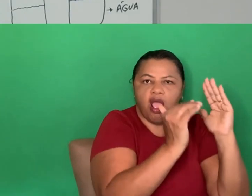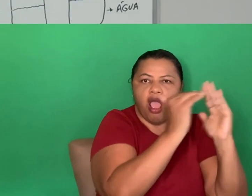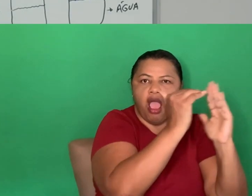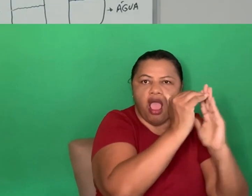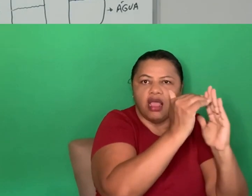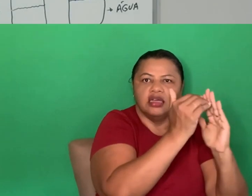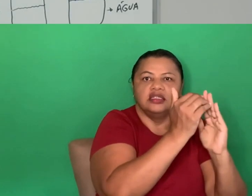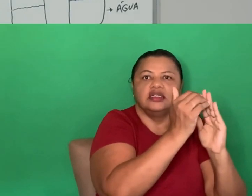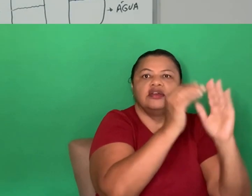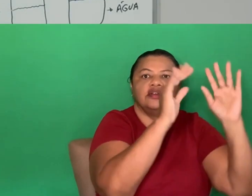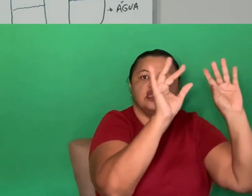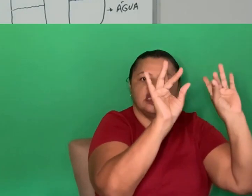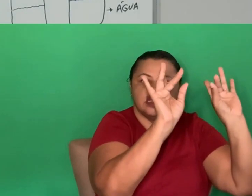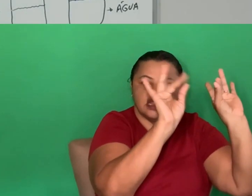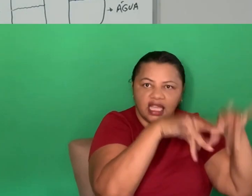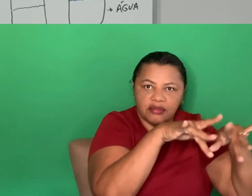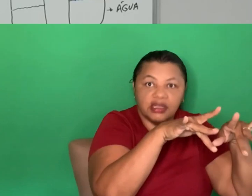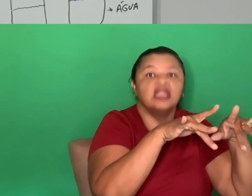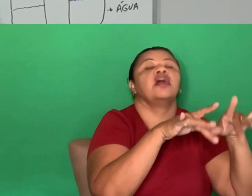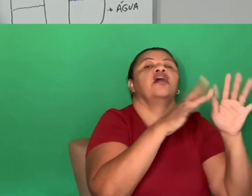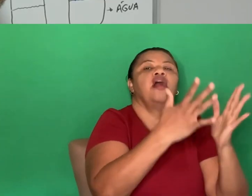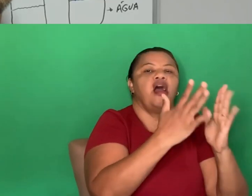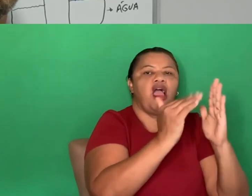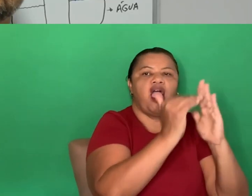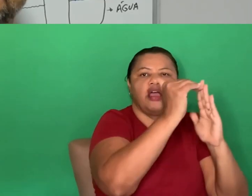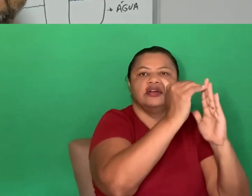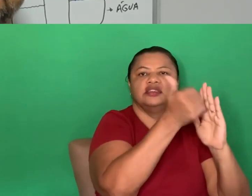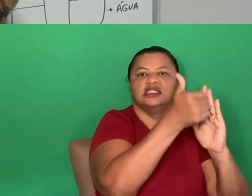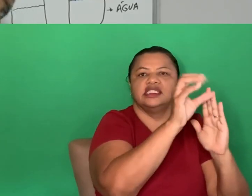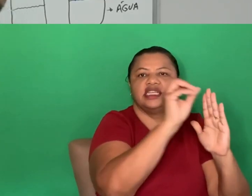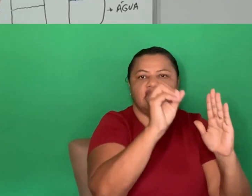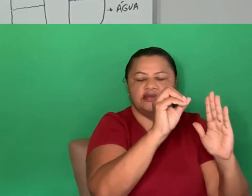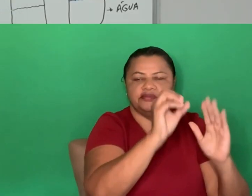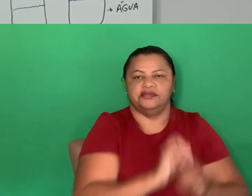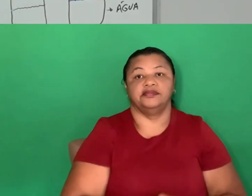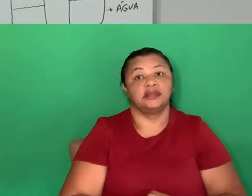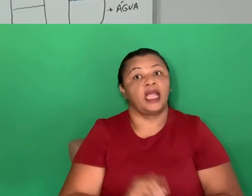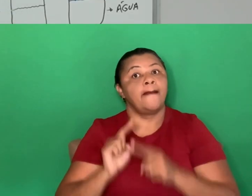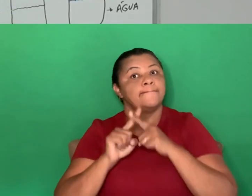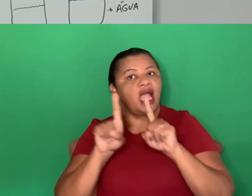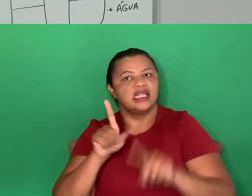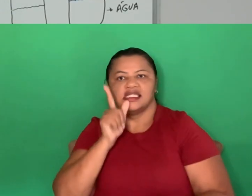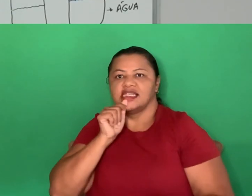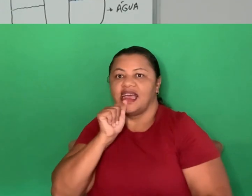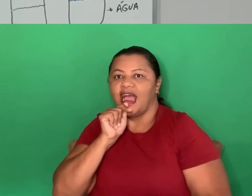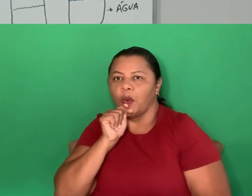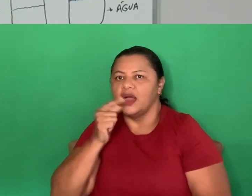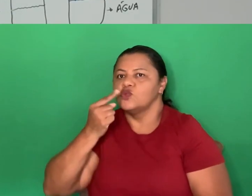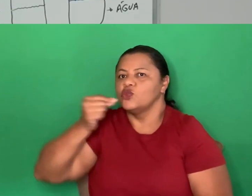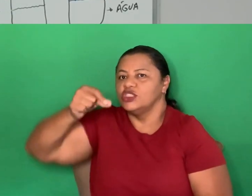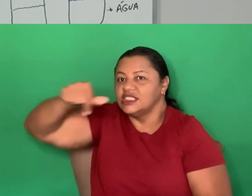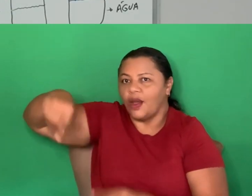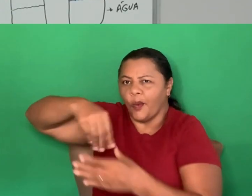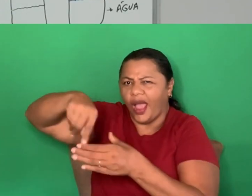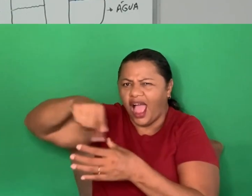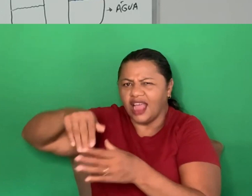substância, o cobre é outra diferente. Qual é a fórmula do ar atmosférico? Não tem. Existe